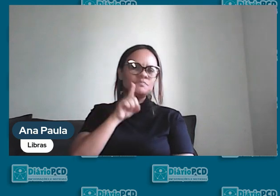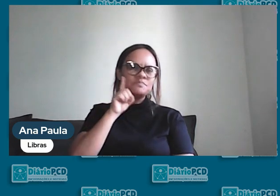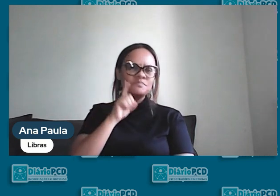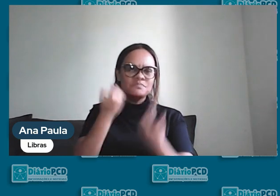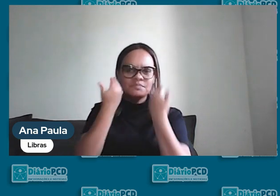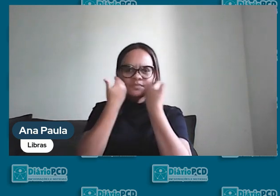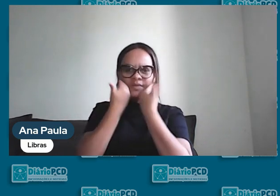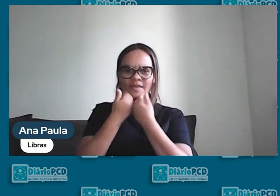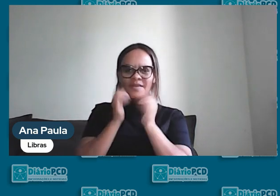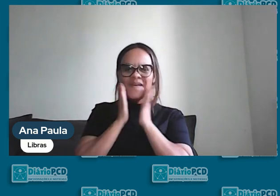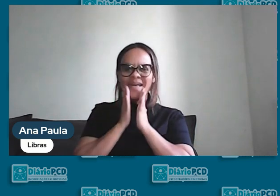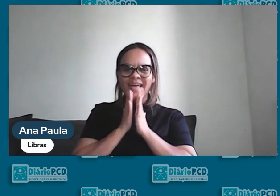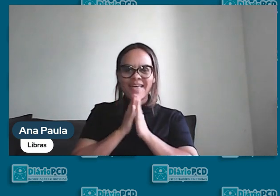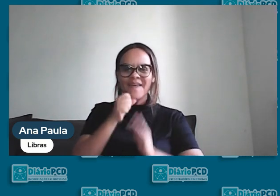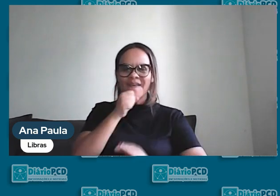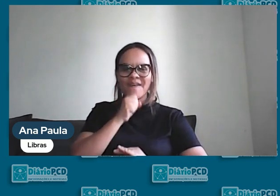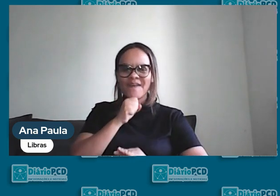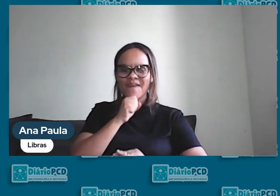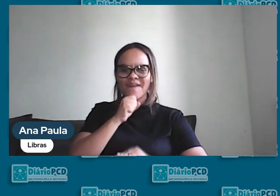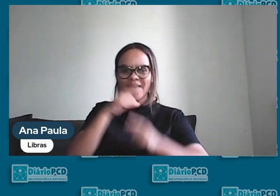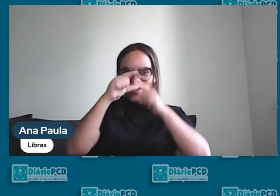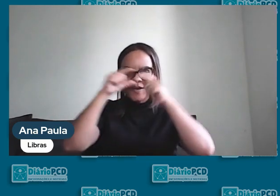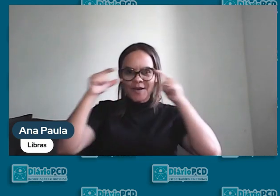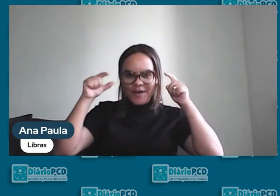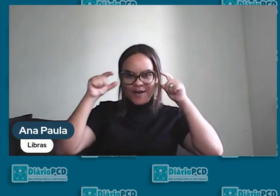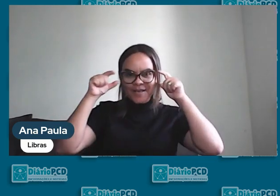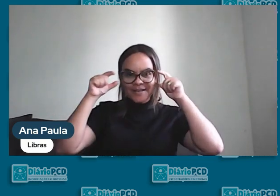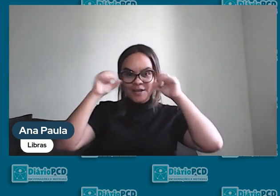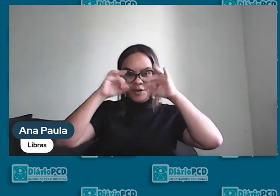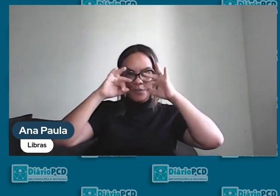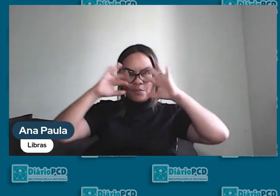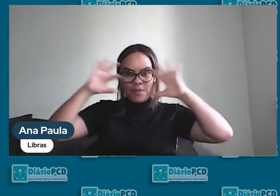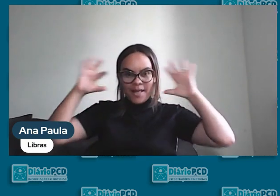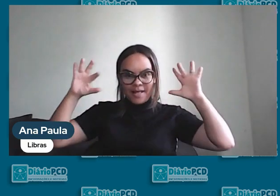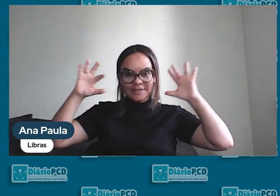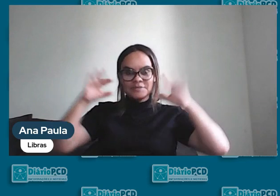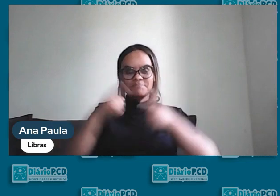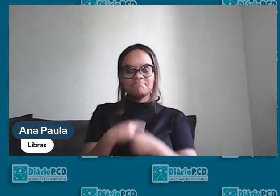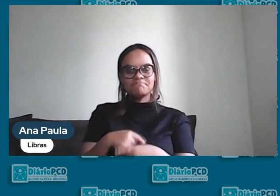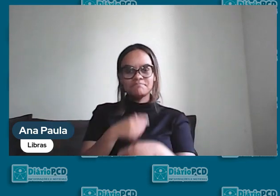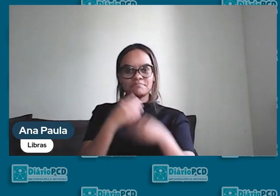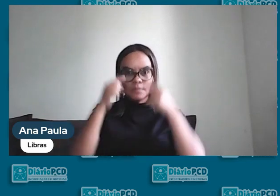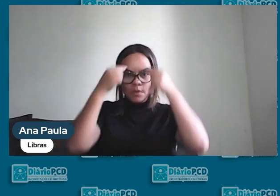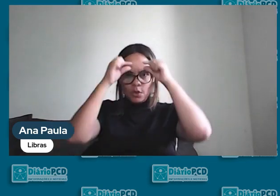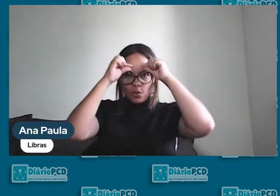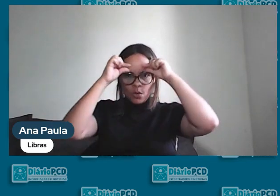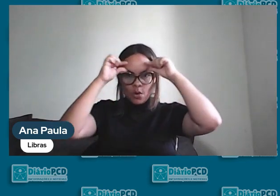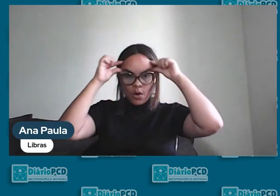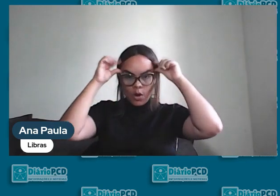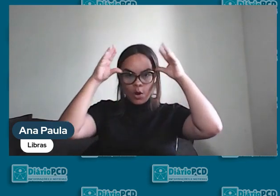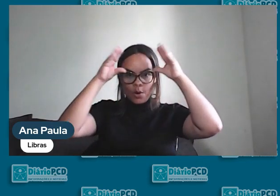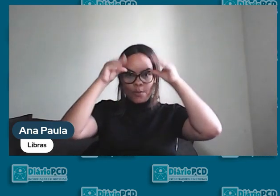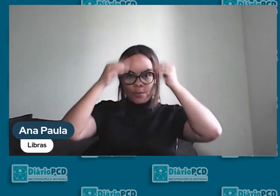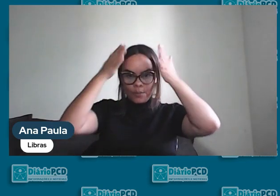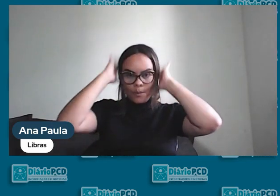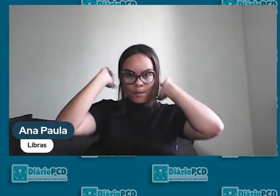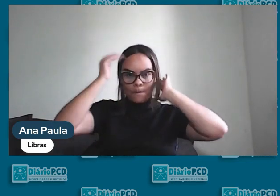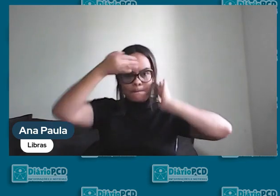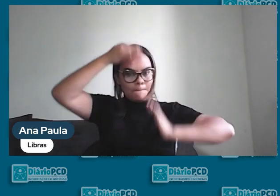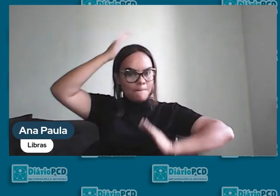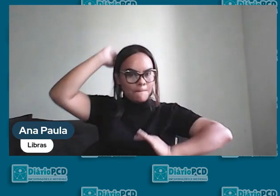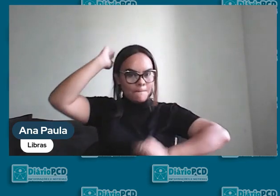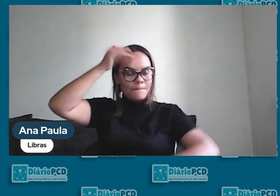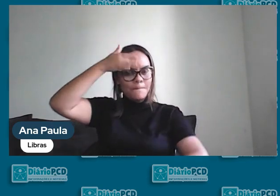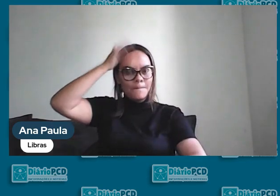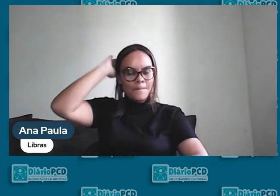bem baixinha, grisalha, estou com óculos de haste fina e lente transparente, sobrancelha grossa e escura, cabelo escuro penteado para